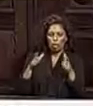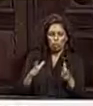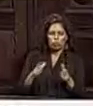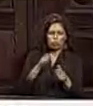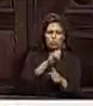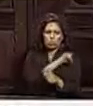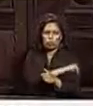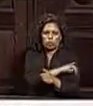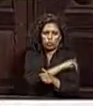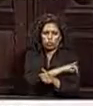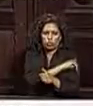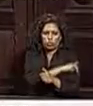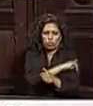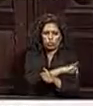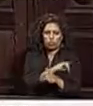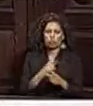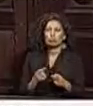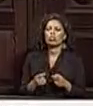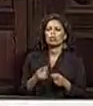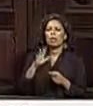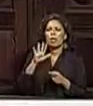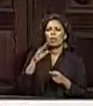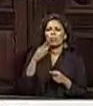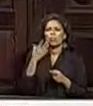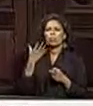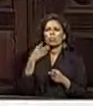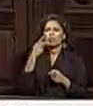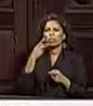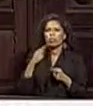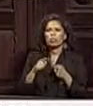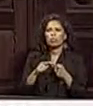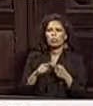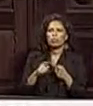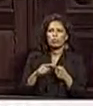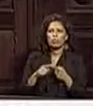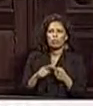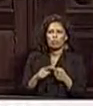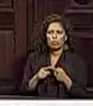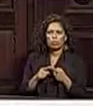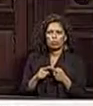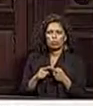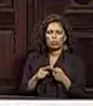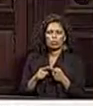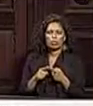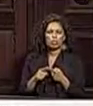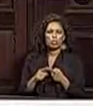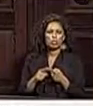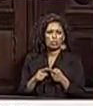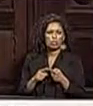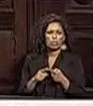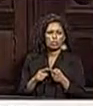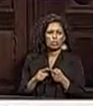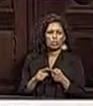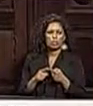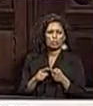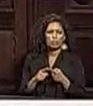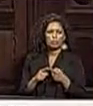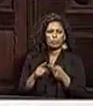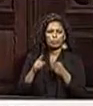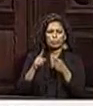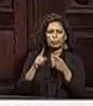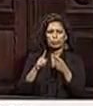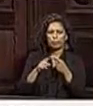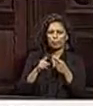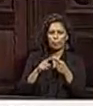Janeiro. Primeira coisa que eu queria dizer é o seguinte: eu sou radicalmente contra as isenções fiscais dadas